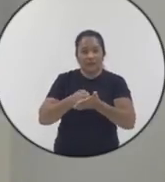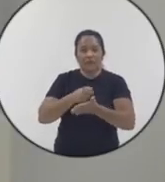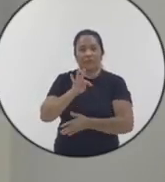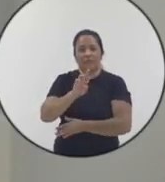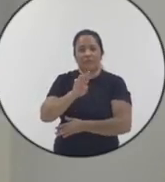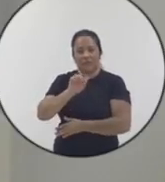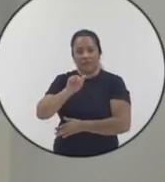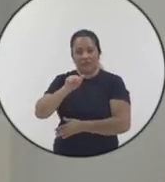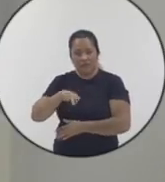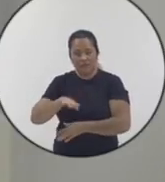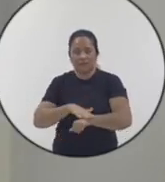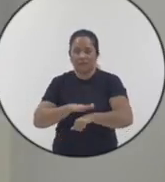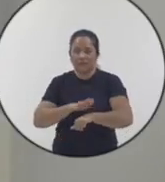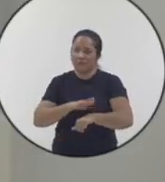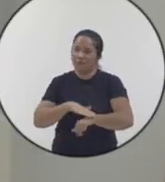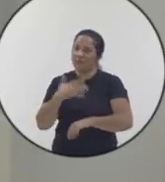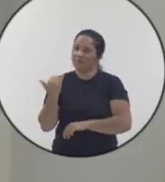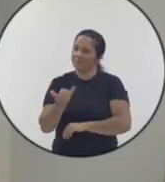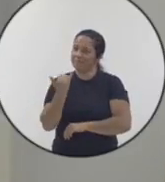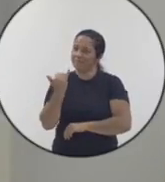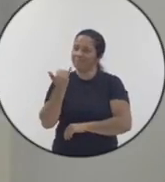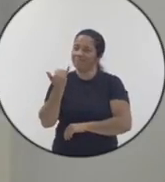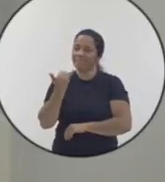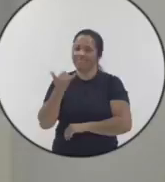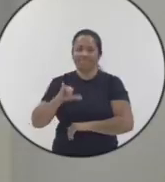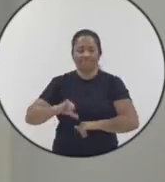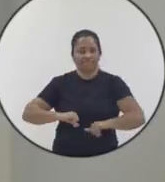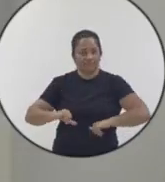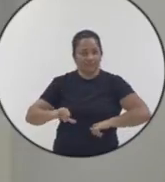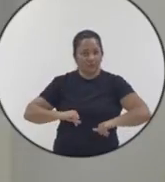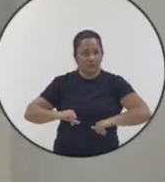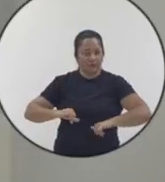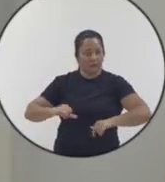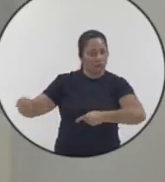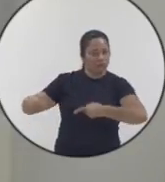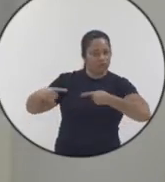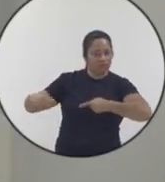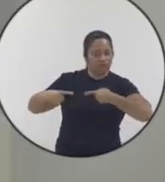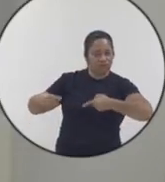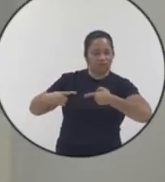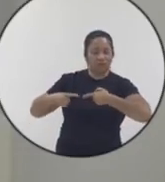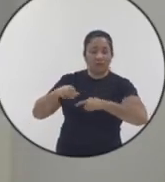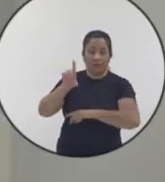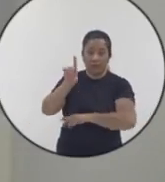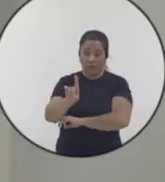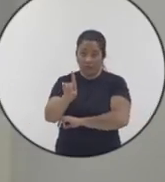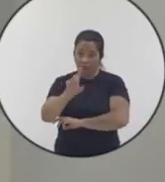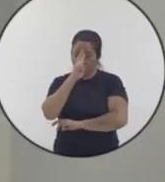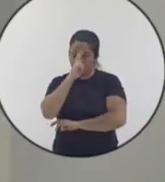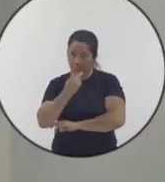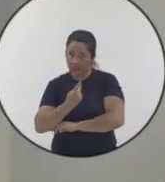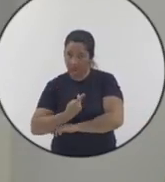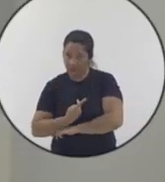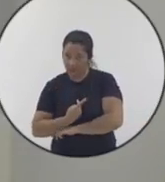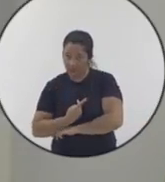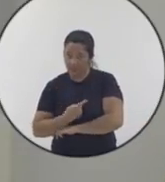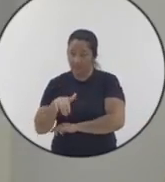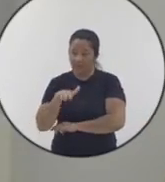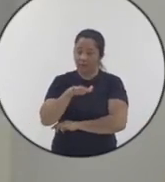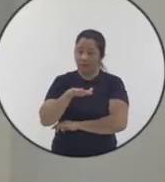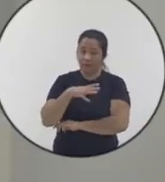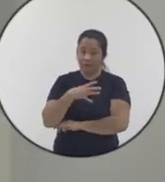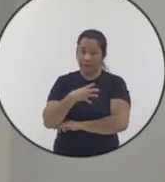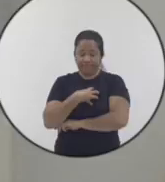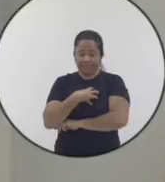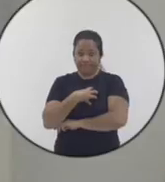essa aprovação. A gente tem sofrido grandes ataques aos direitos individuais, principalmente no campo do comportamento, e nós,